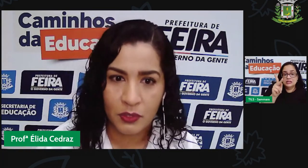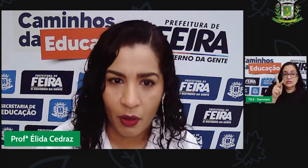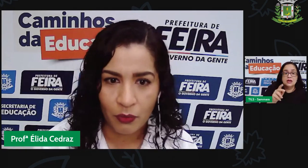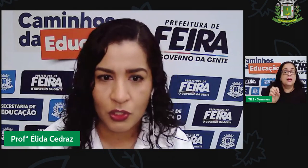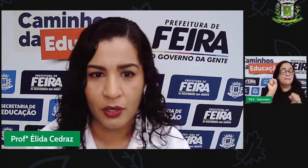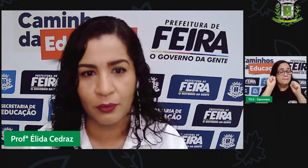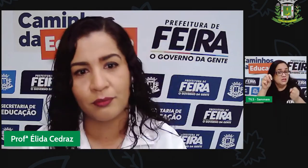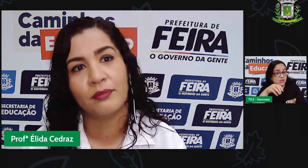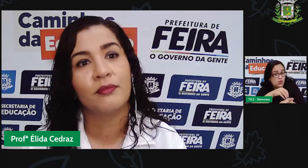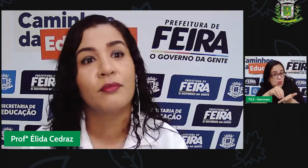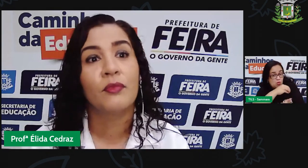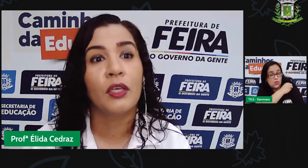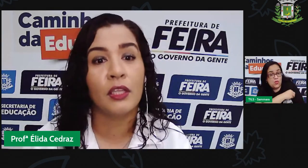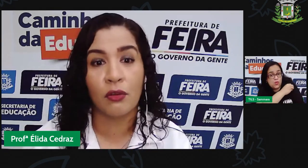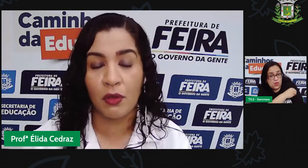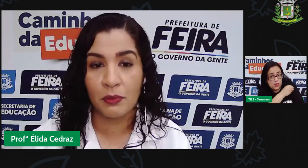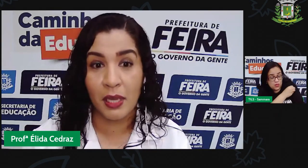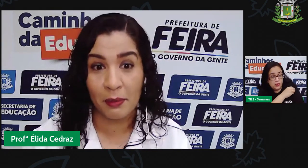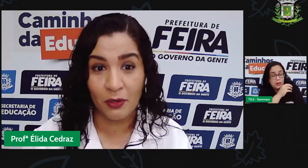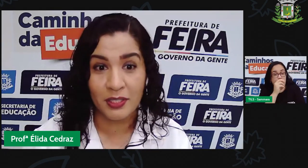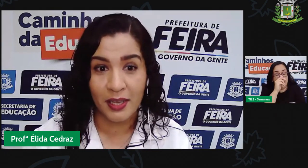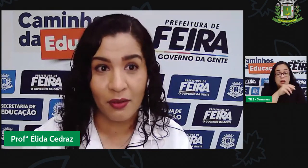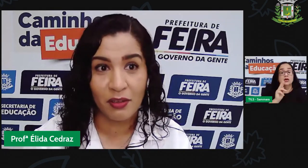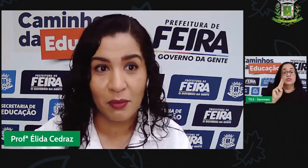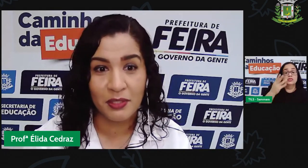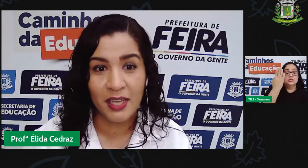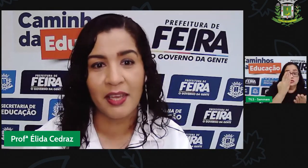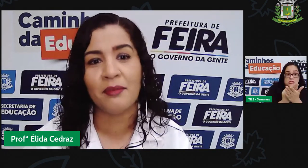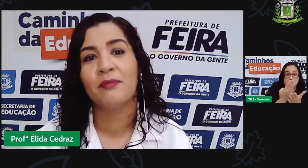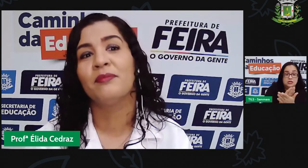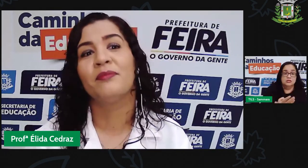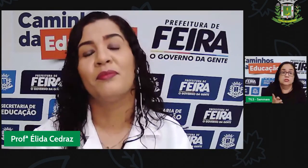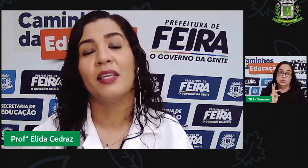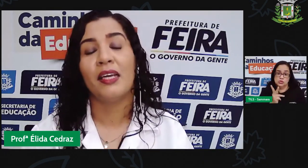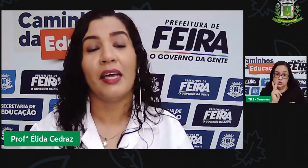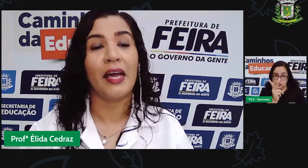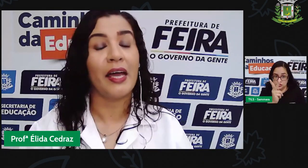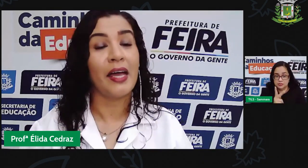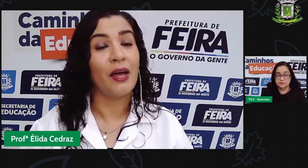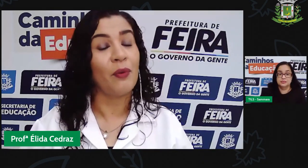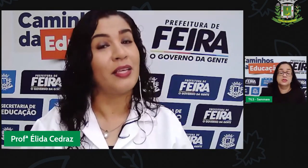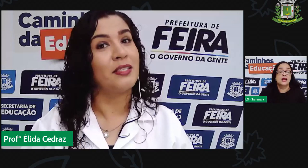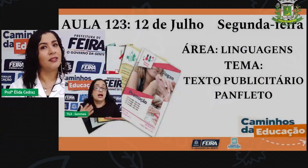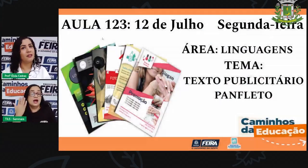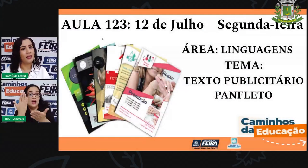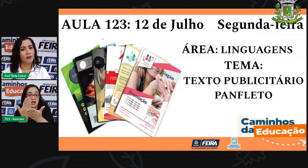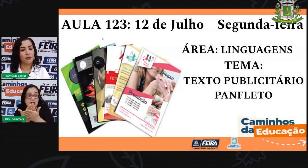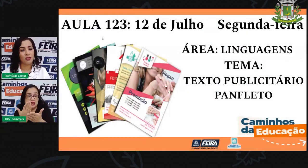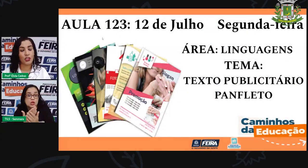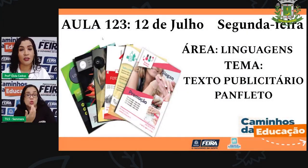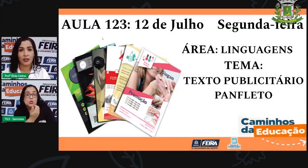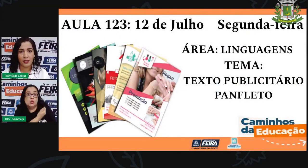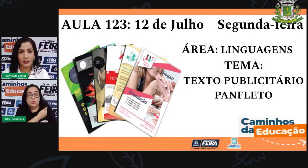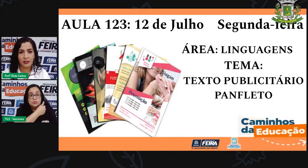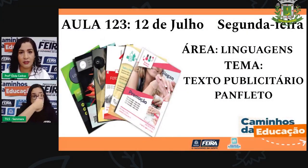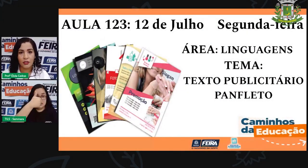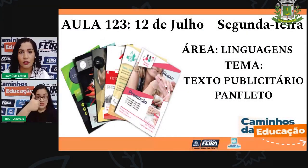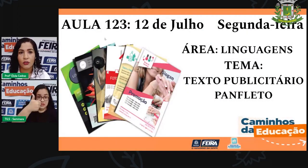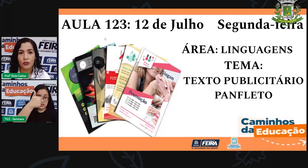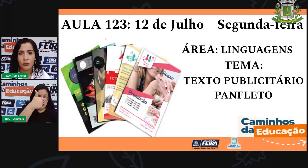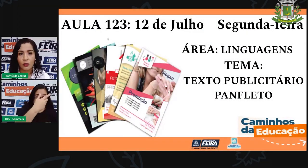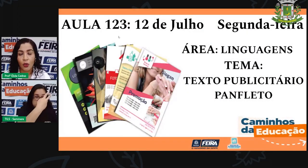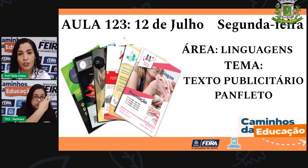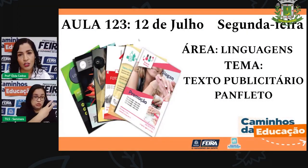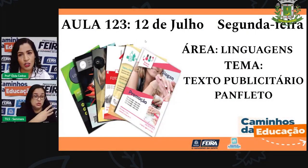constituem um novo agente. Então, vamos lá para a nossa aula, vamos lá? A aula de 226,